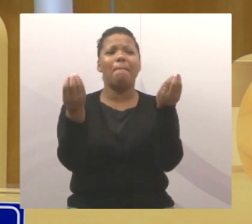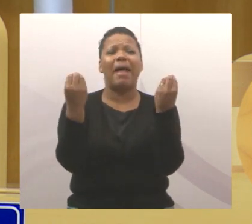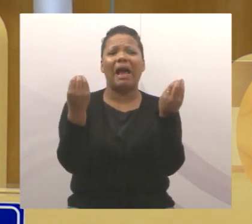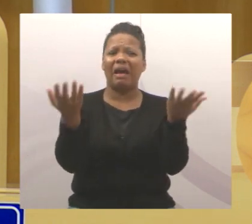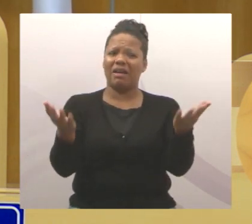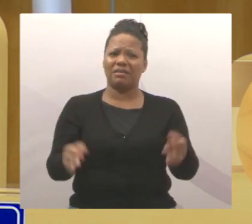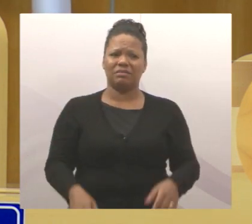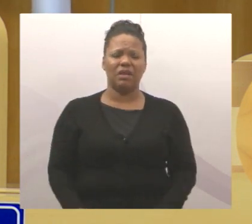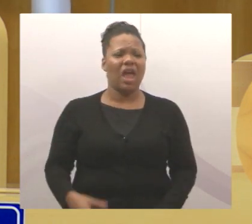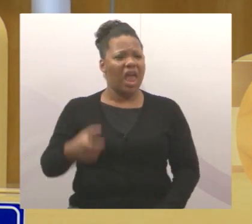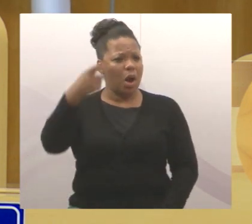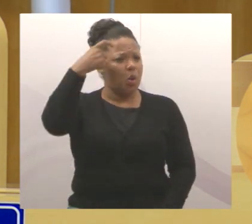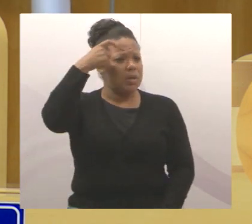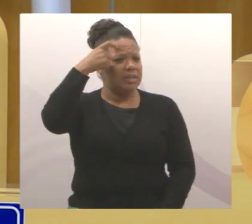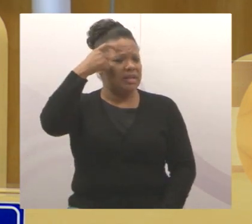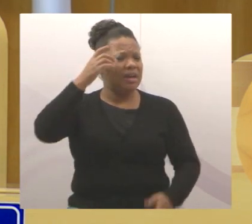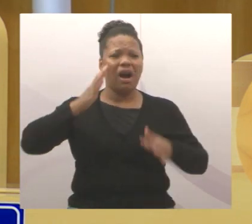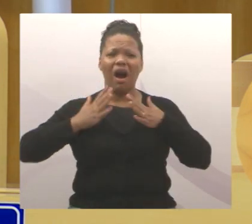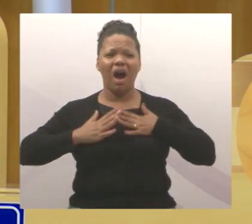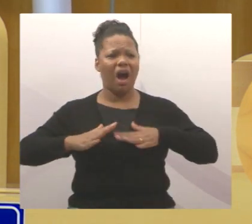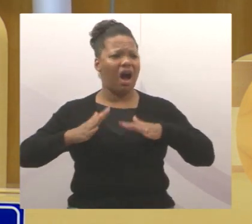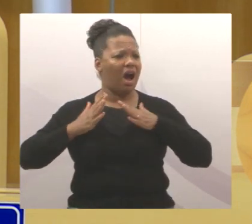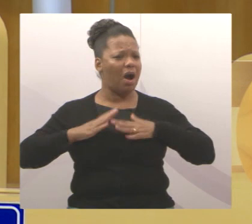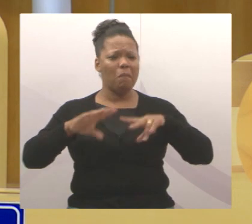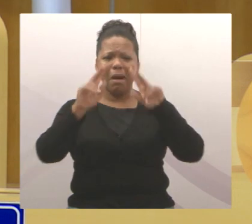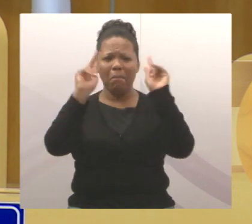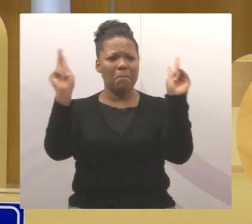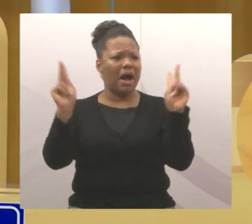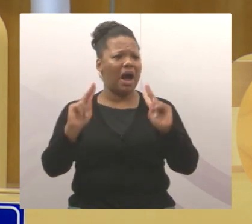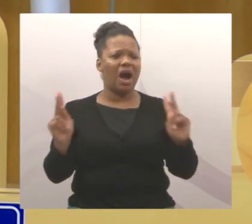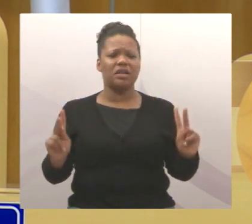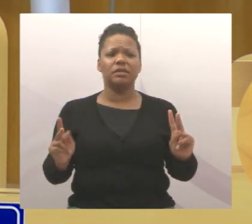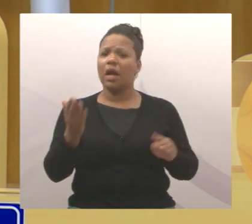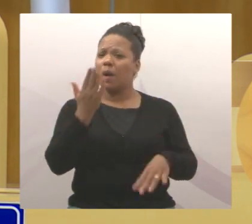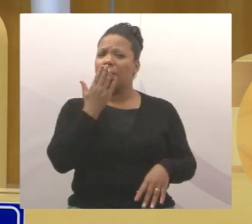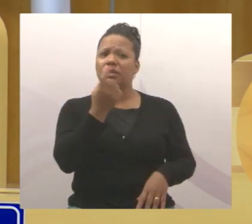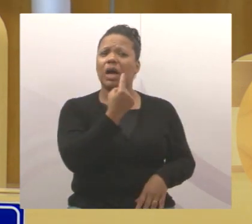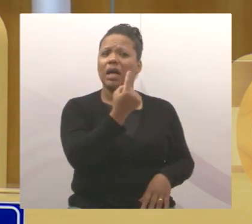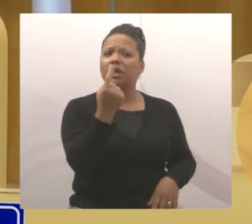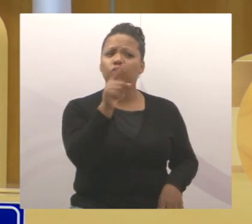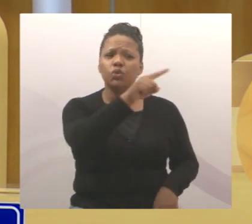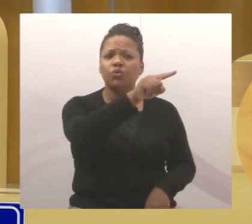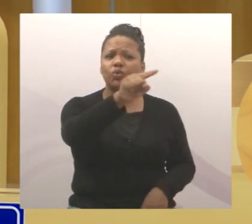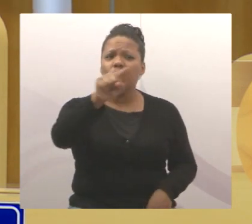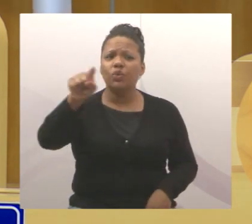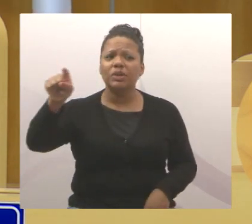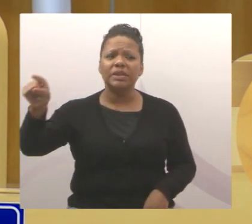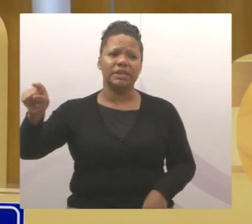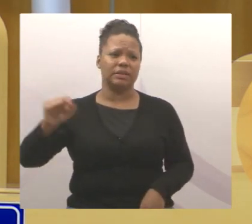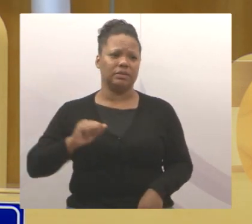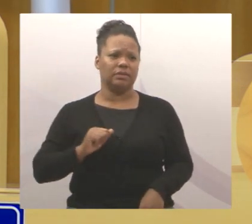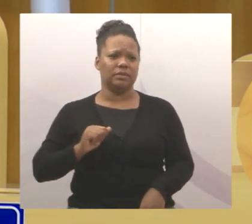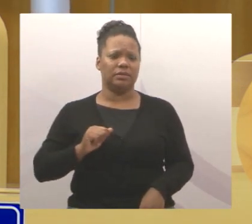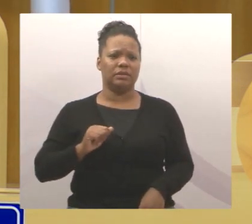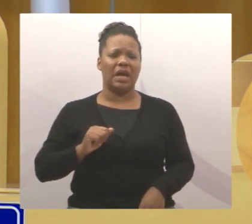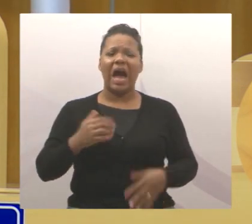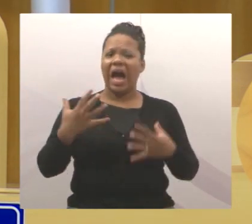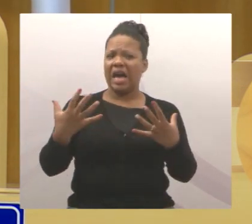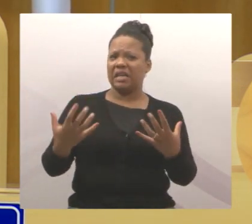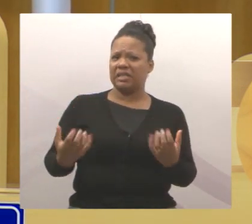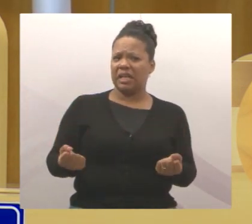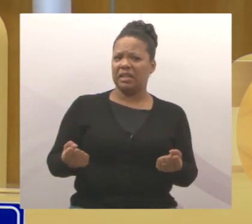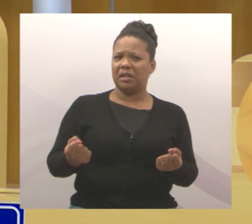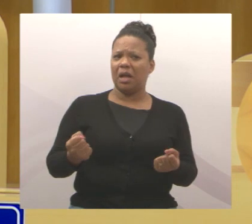aqui com a minha consciência tranquila e peço que cada um dos senhores, ao decidir pela aceitação ou não